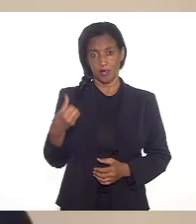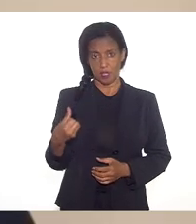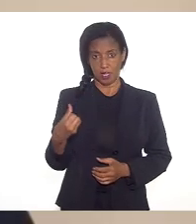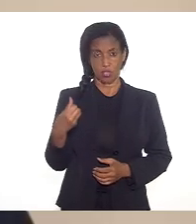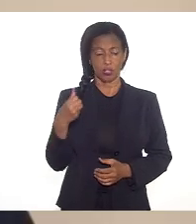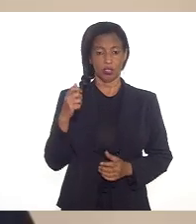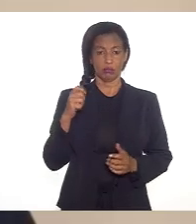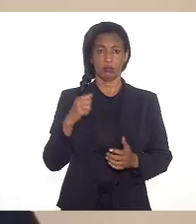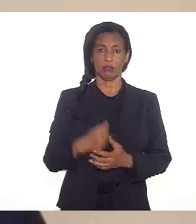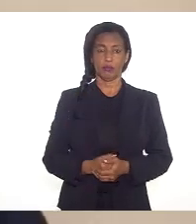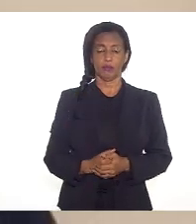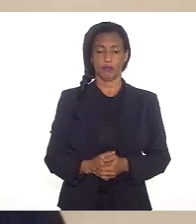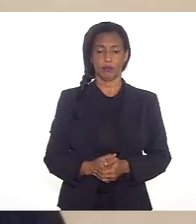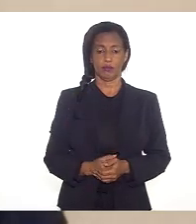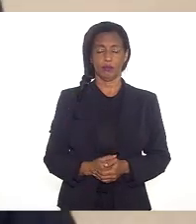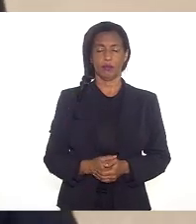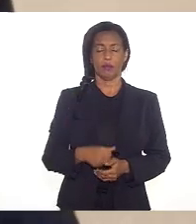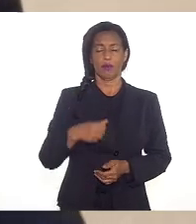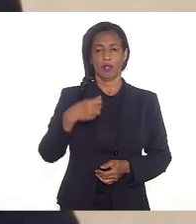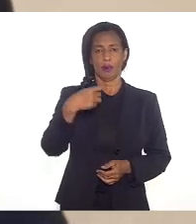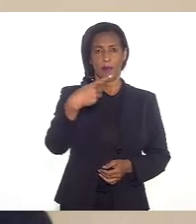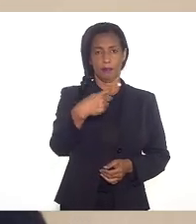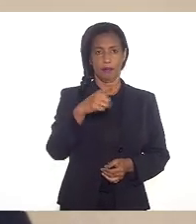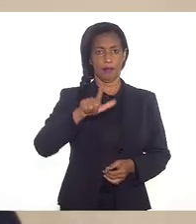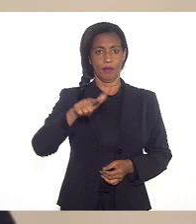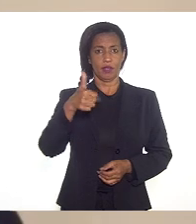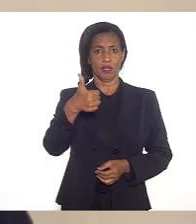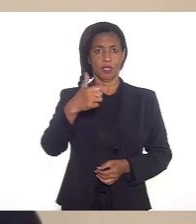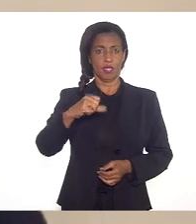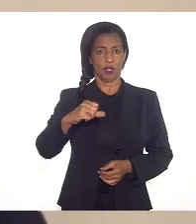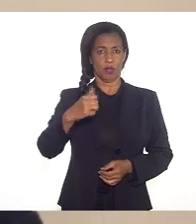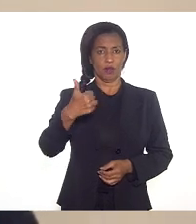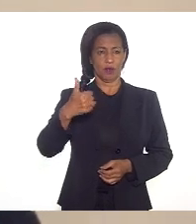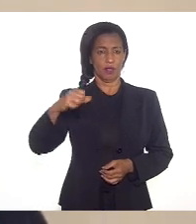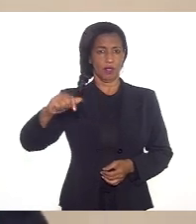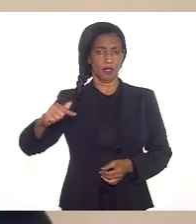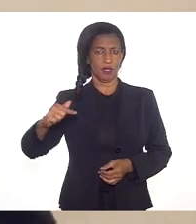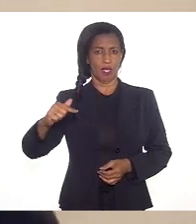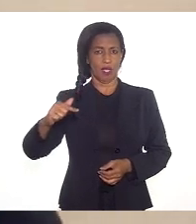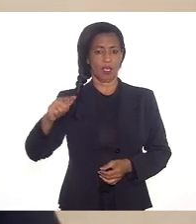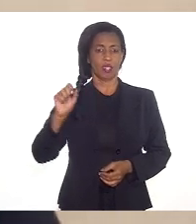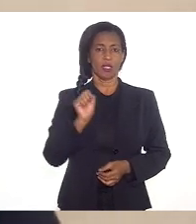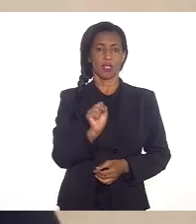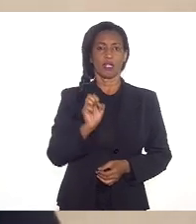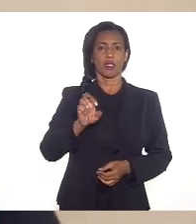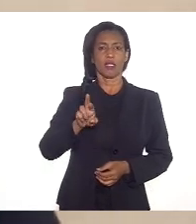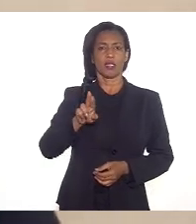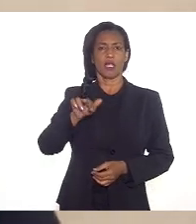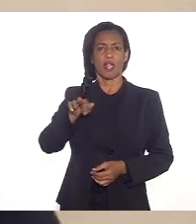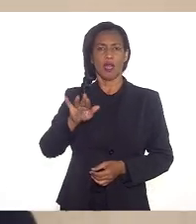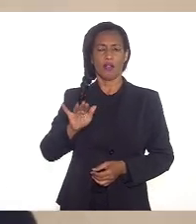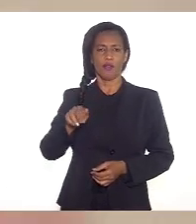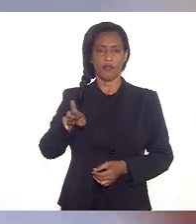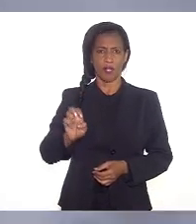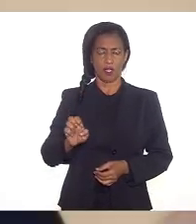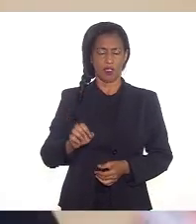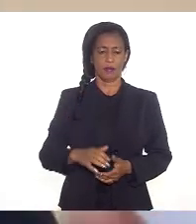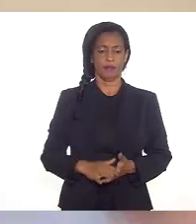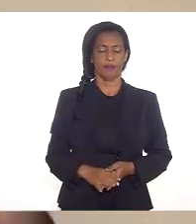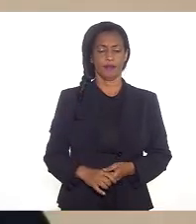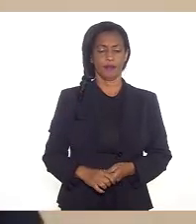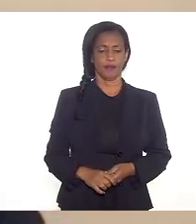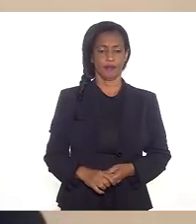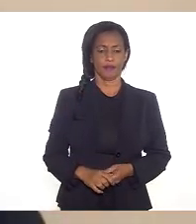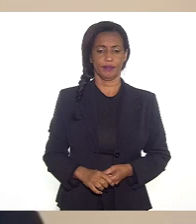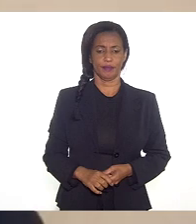vista... Projeto de lei 2819 de 17, autoria do deputado Flávio Serafini, pedido de vista da deputada Mônica